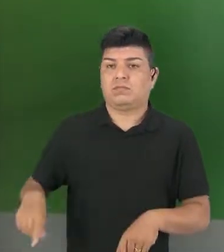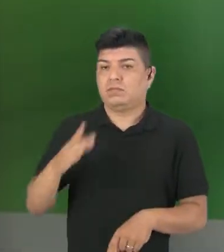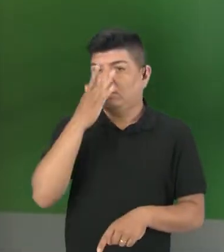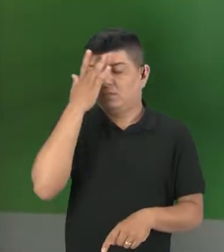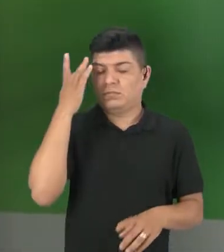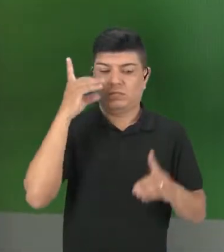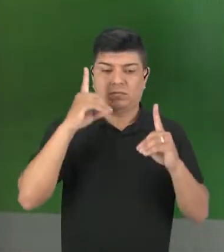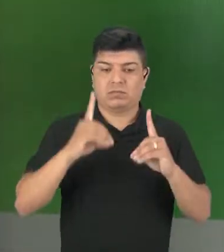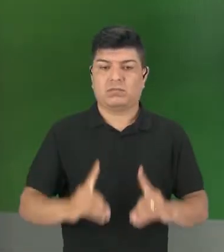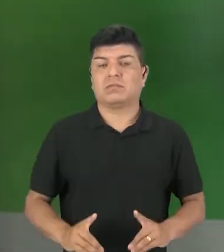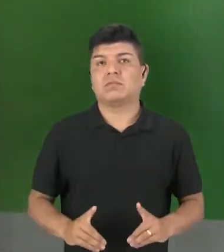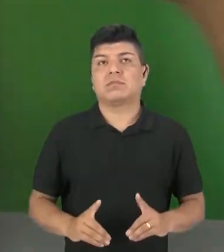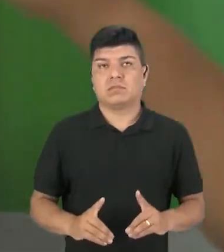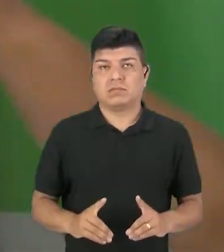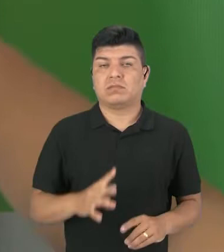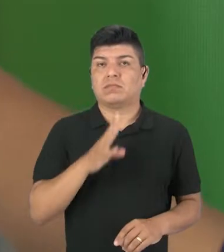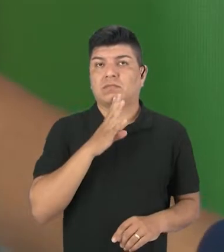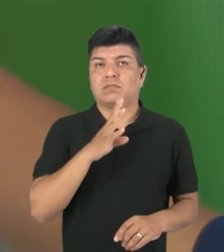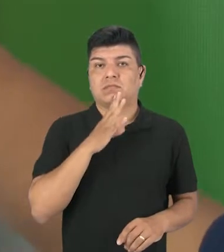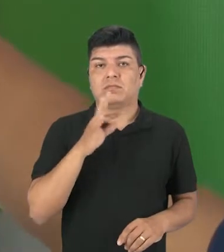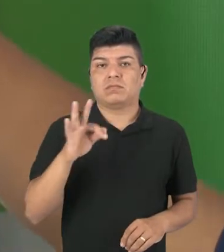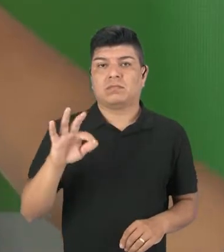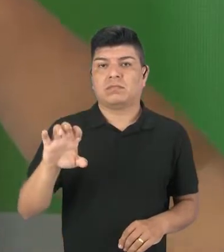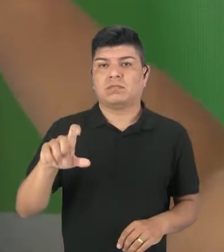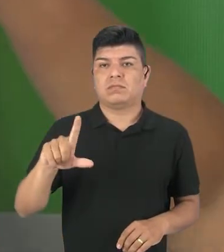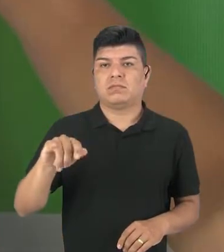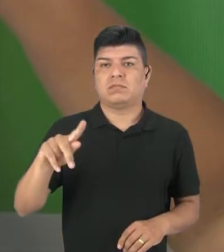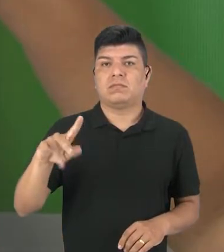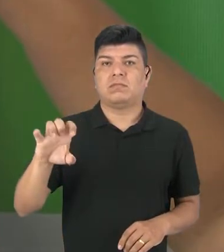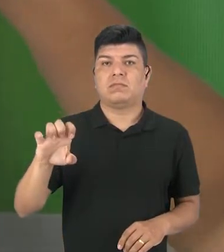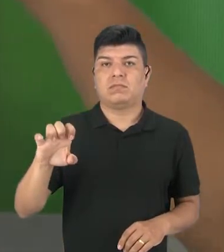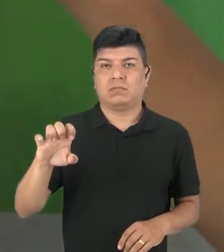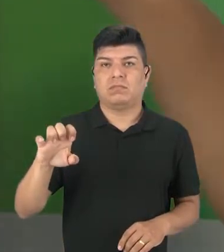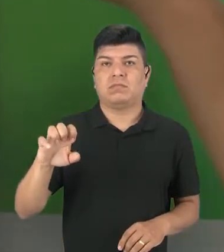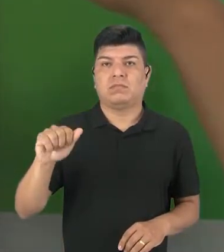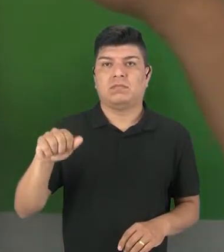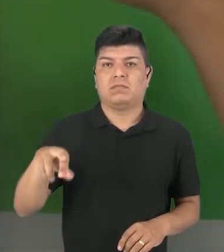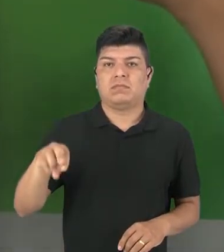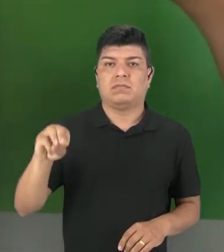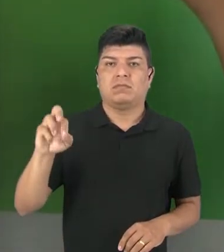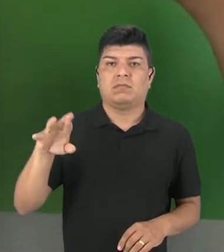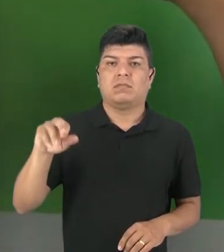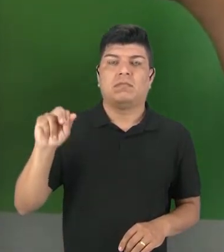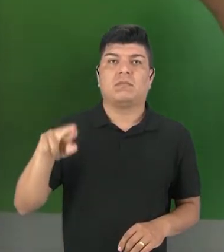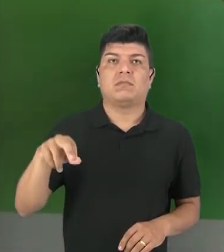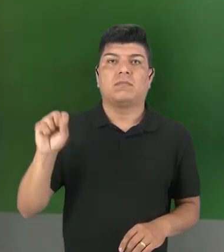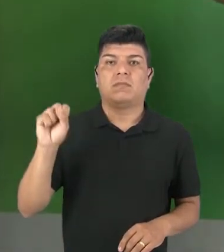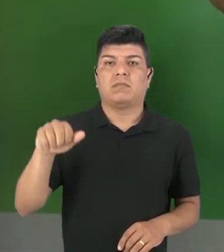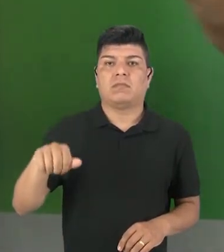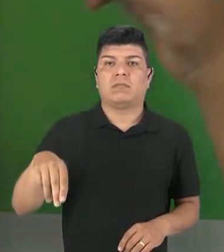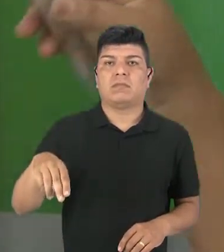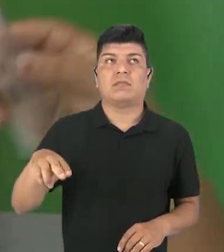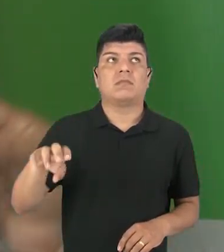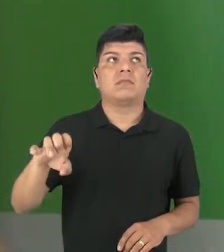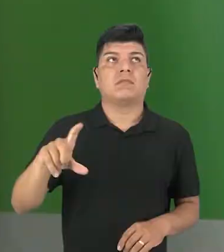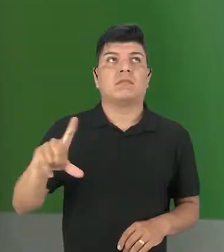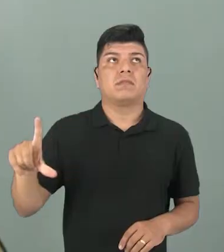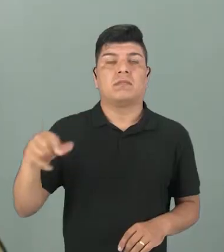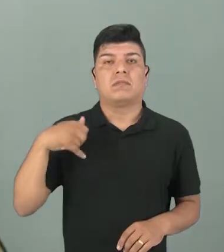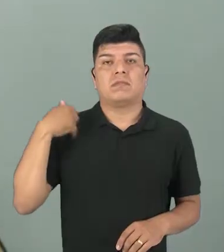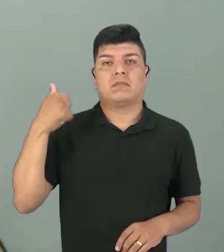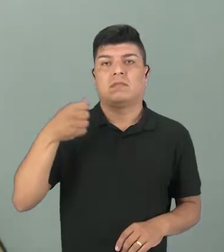com deficiência, conheça Felipe Amorim, de 17 anos, e Samuel de Oliveira, de